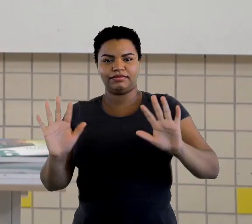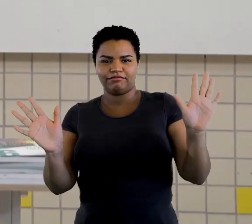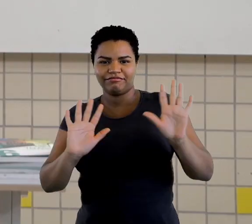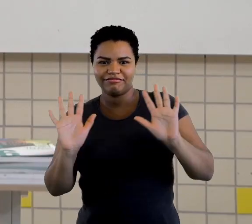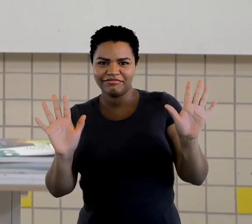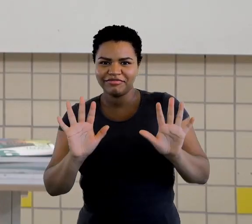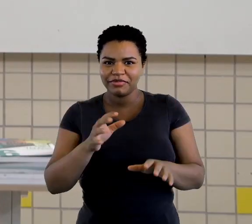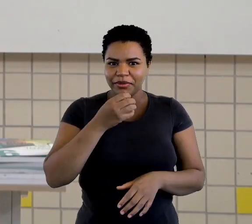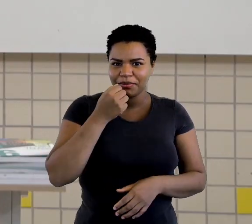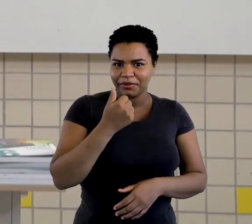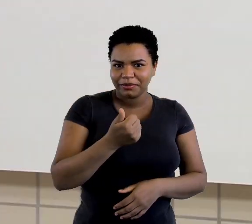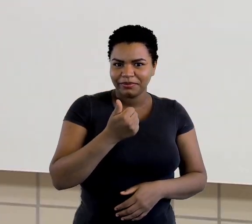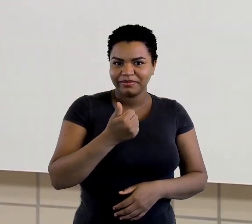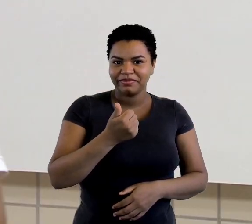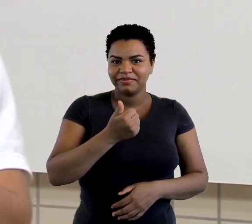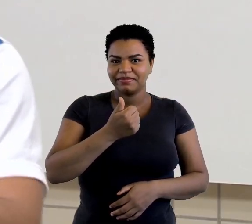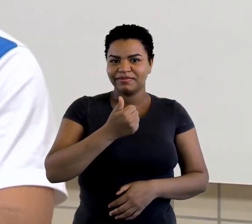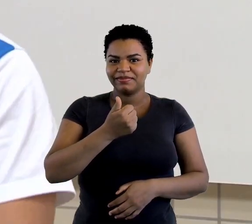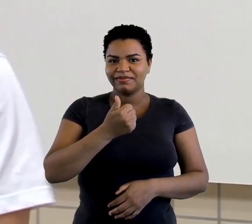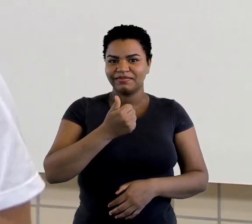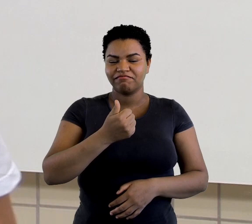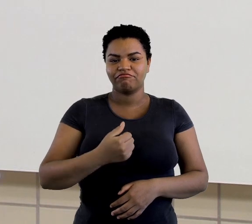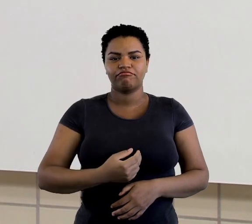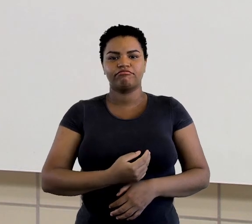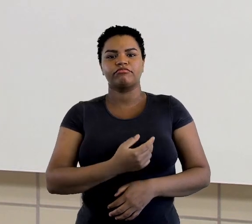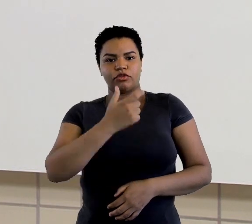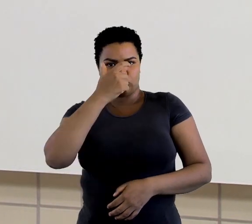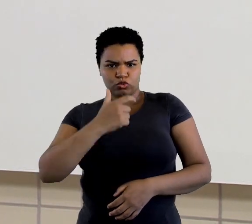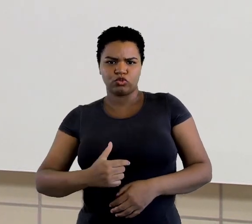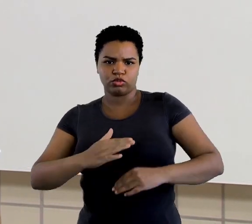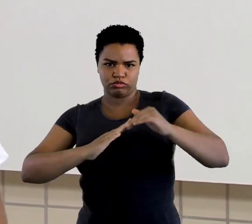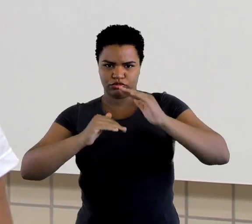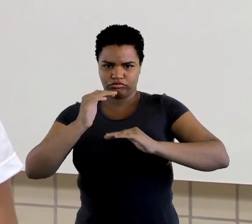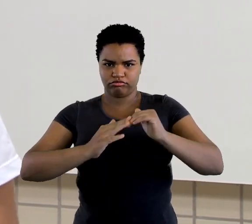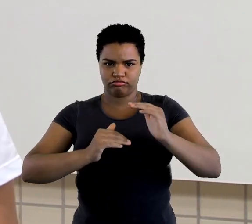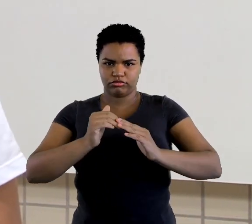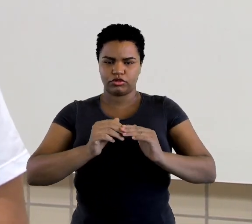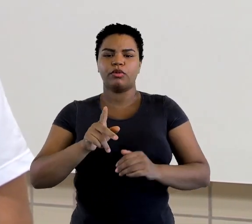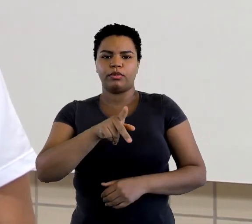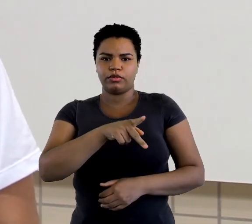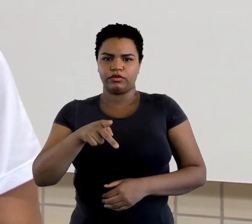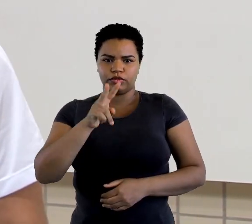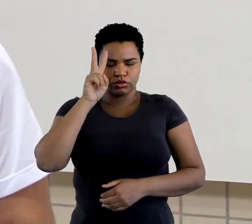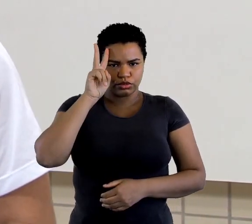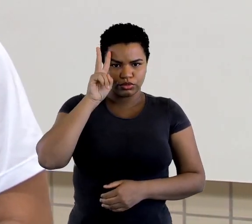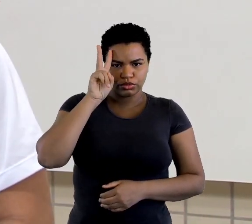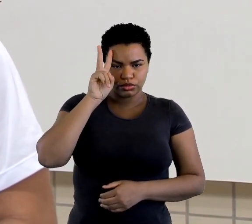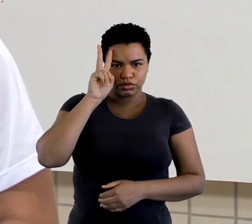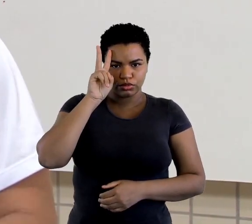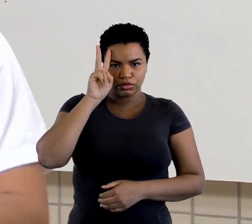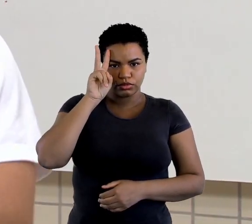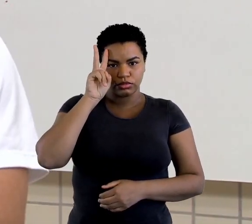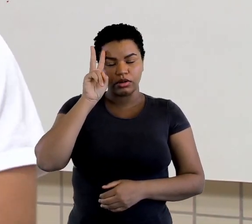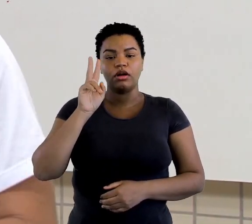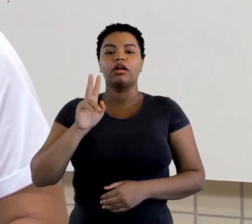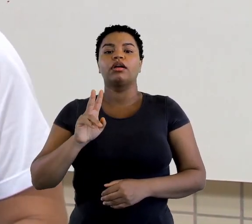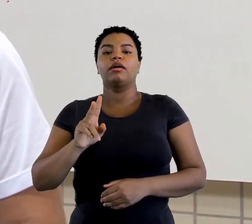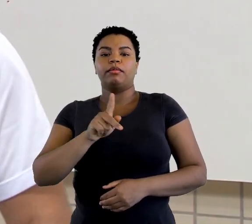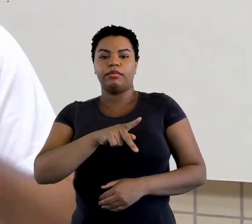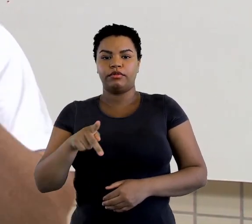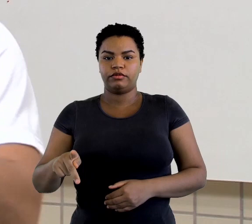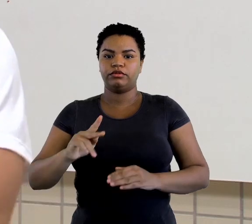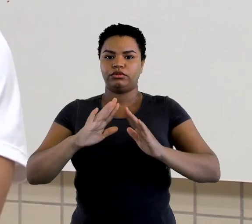Olá pessoal, tudo bem? Eu sou o professor Aldo, sou professor de História, sou professor da Rede Pública Municipal de